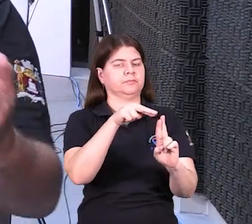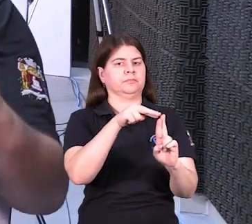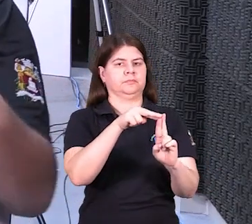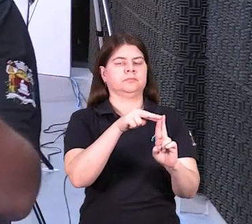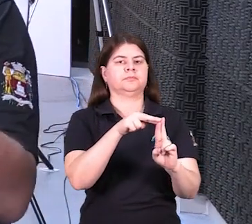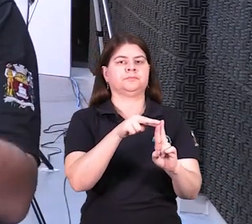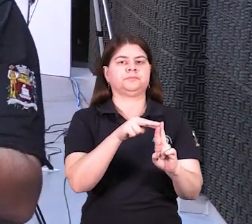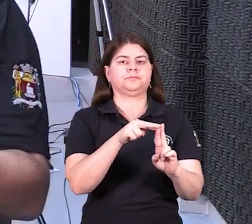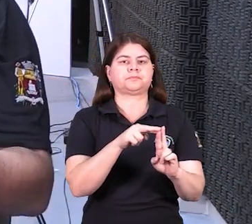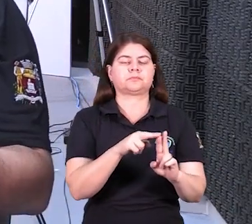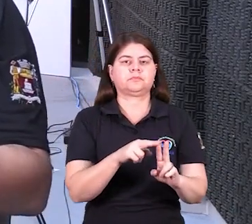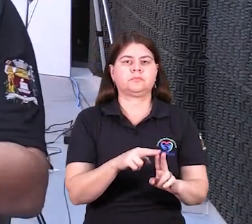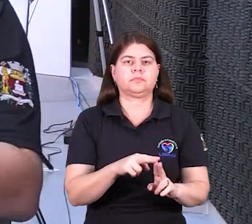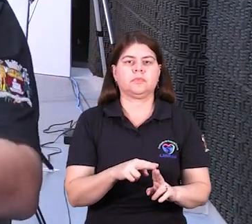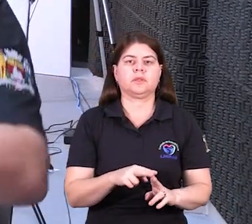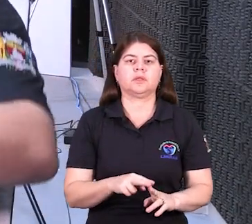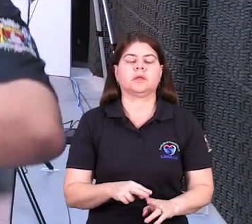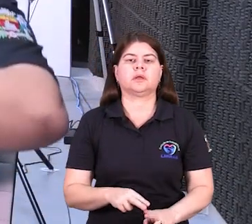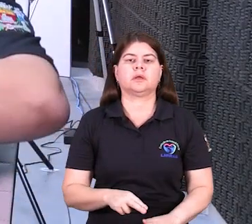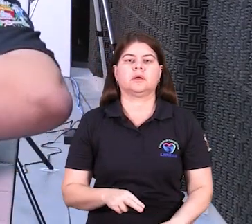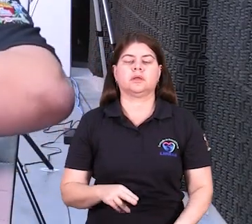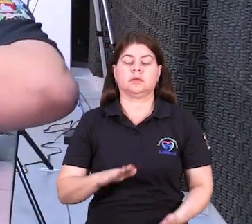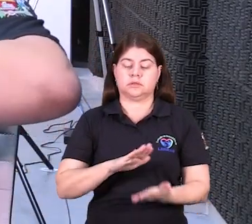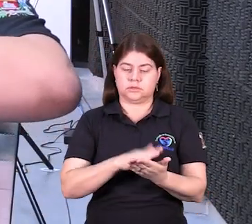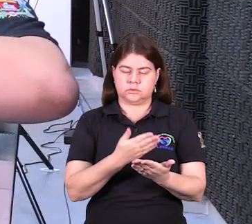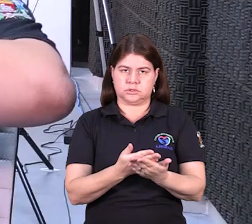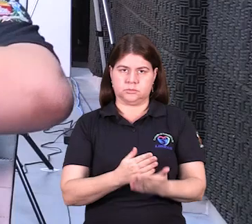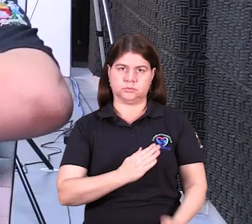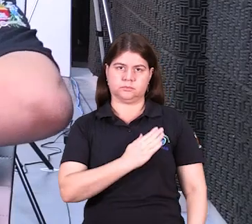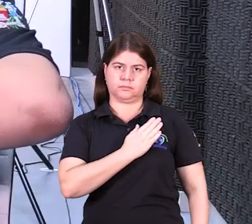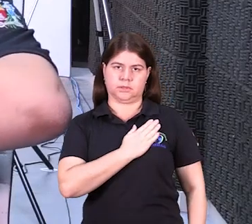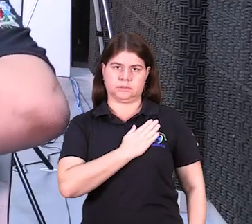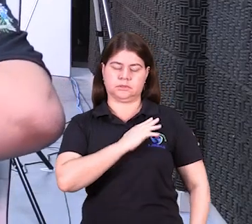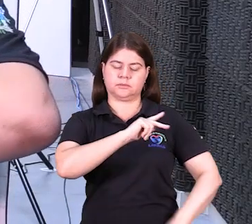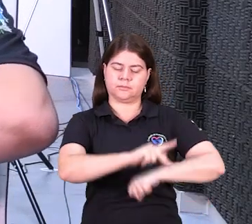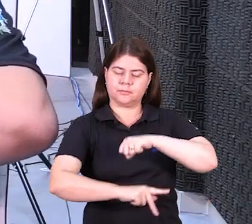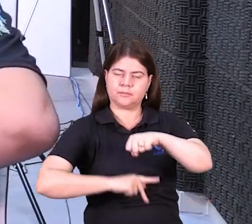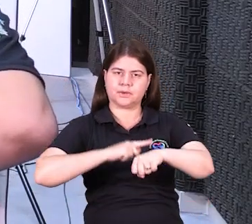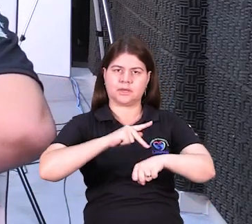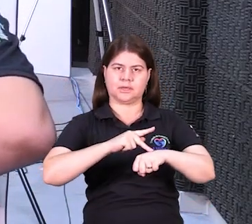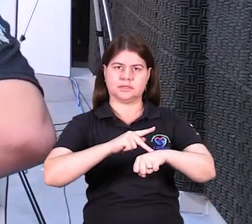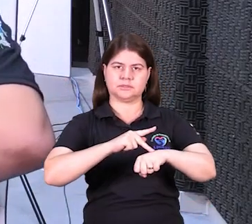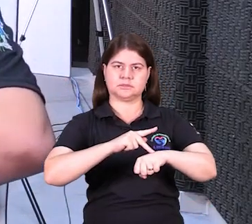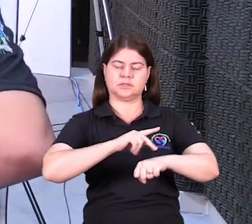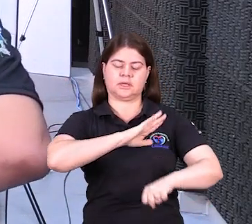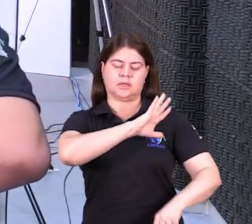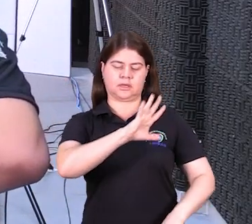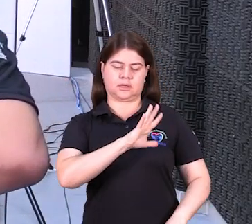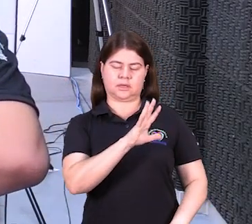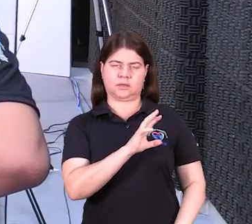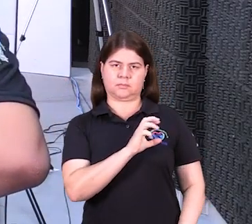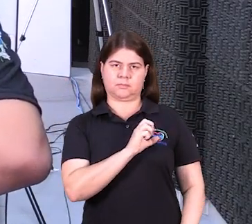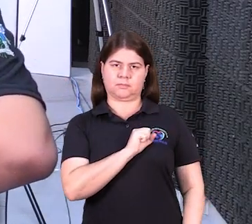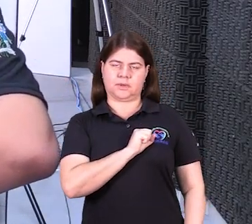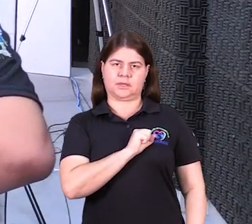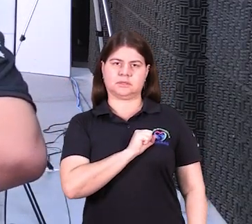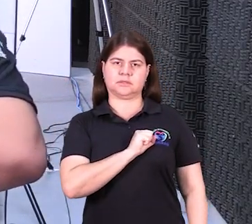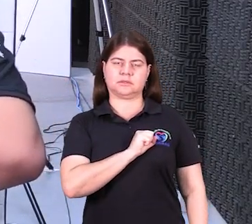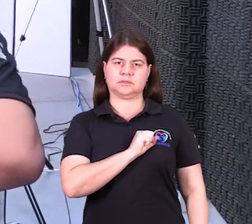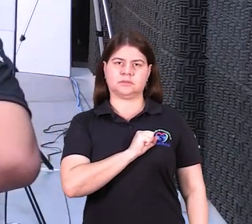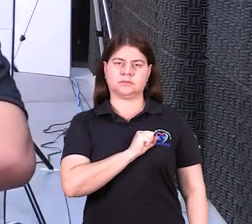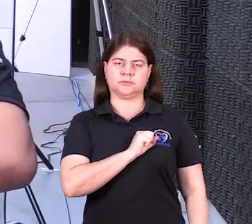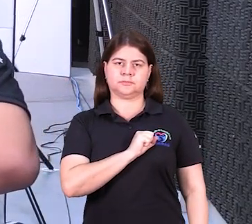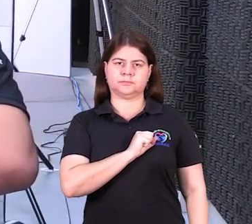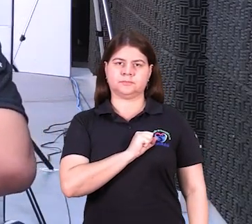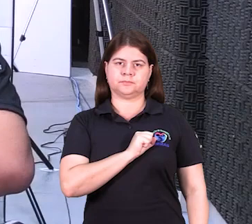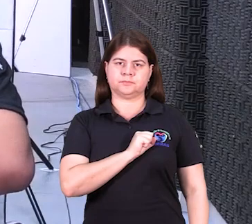várias referências onde isso acontece, e ficou pátria, país, amada, amor, e aqui a gente faz